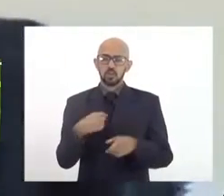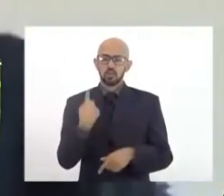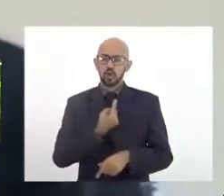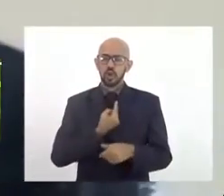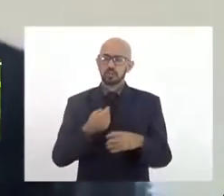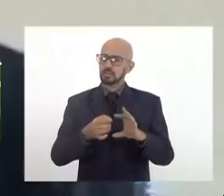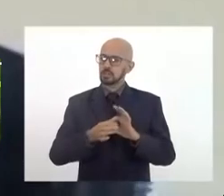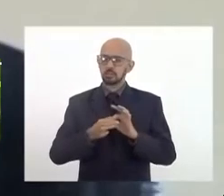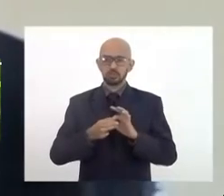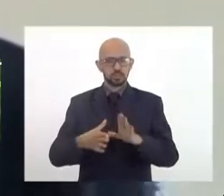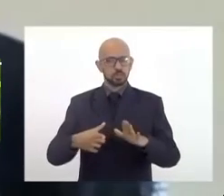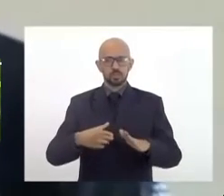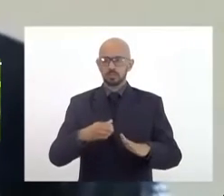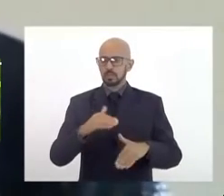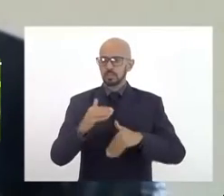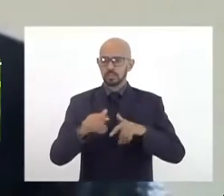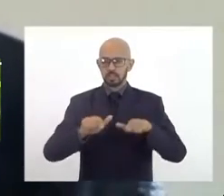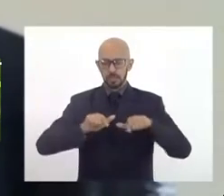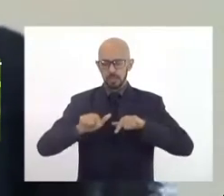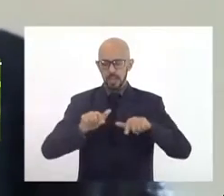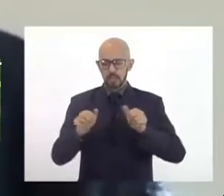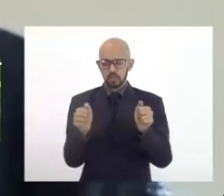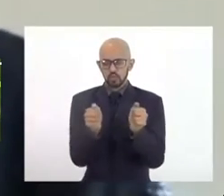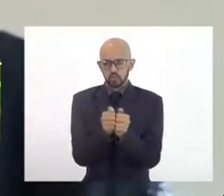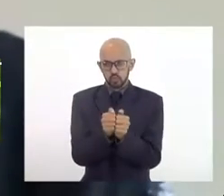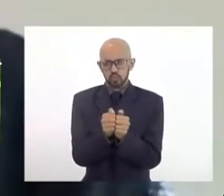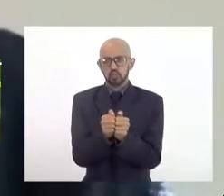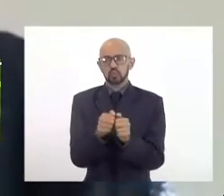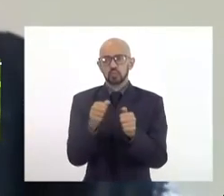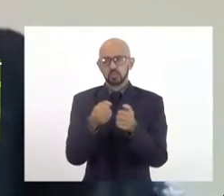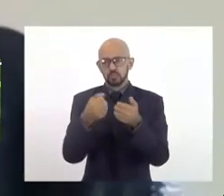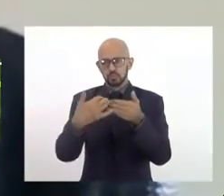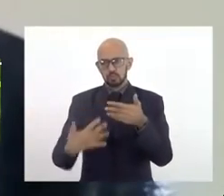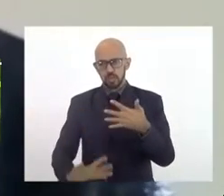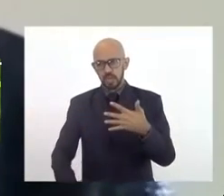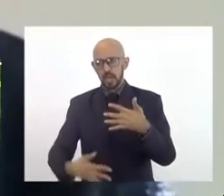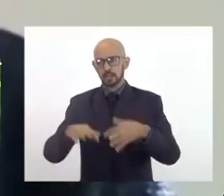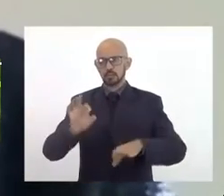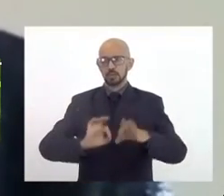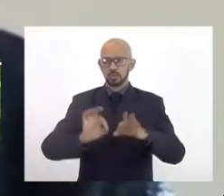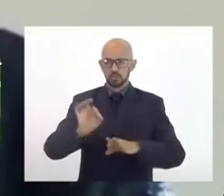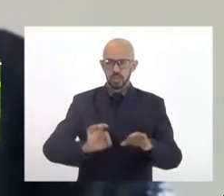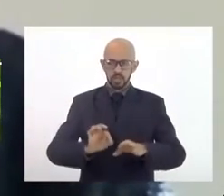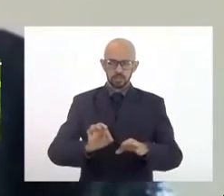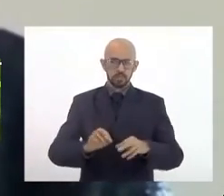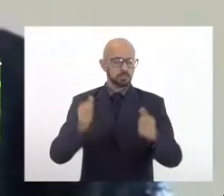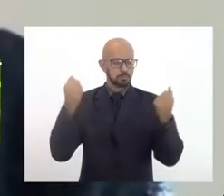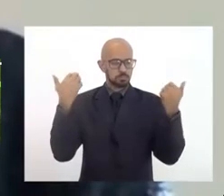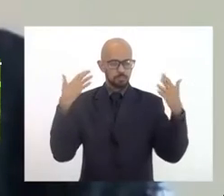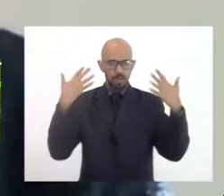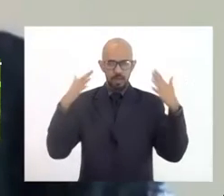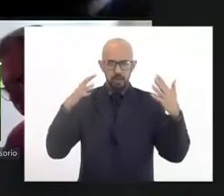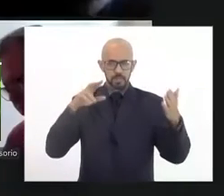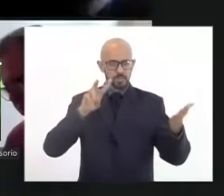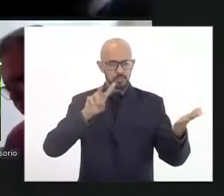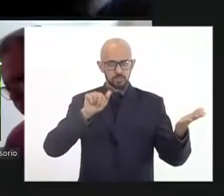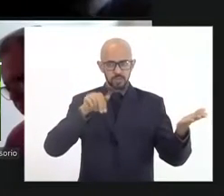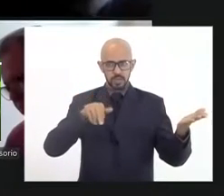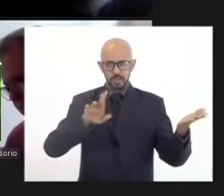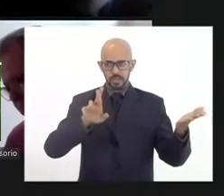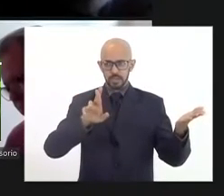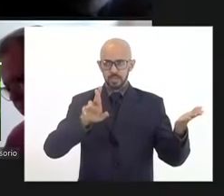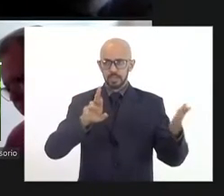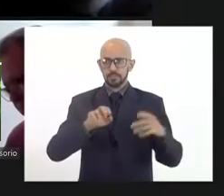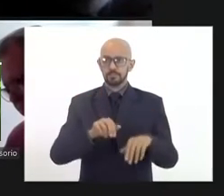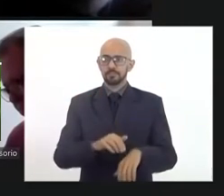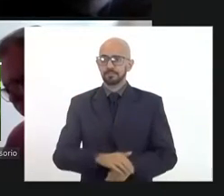trabalharmos junto, avançar e detalhar esse projeto para a sua viabilidade. Parabéns, ô Wagner. E ao filho